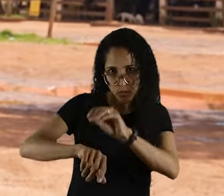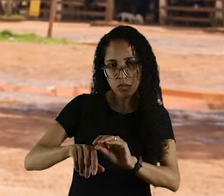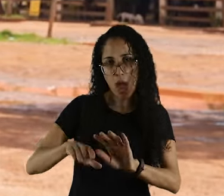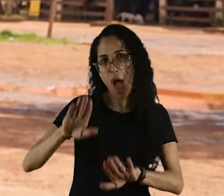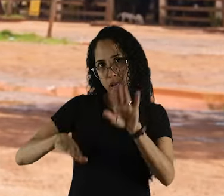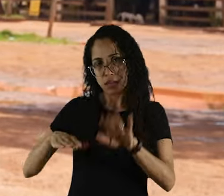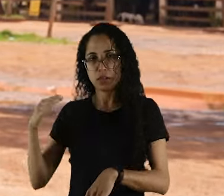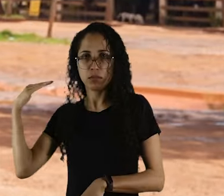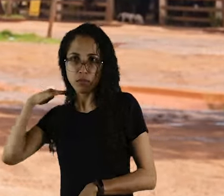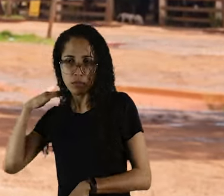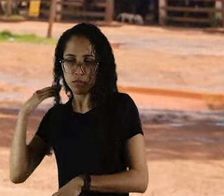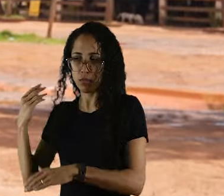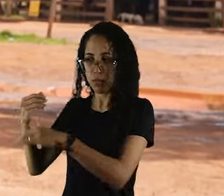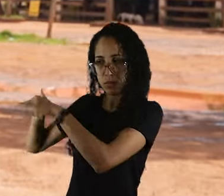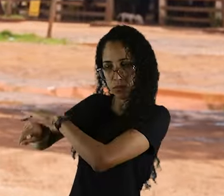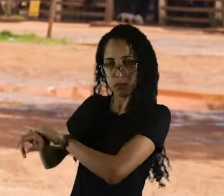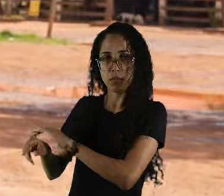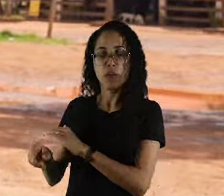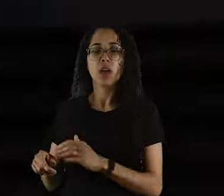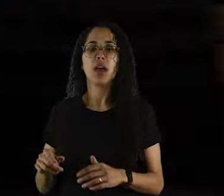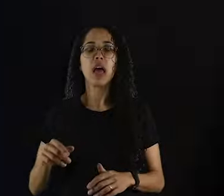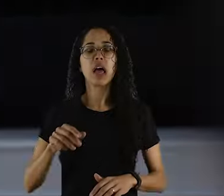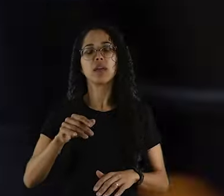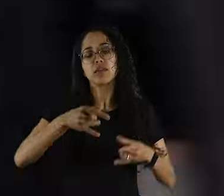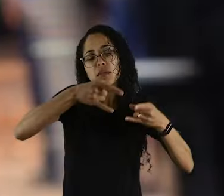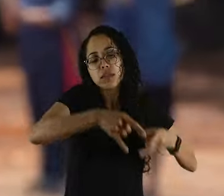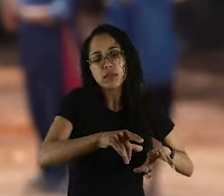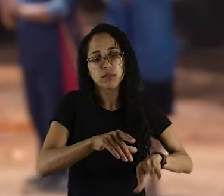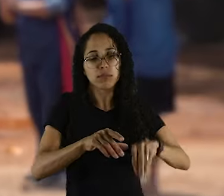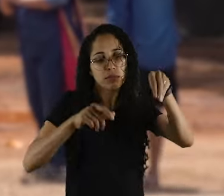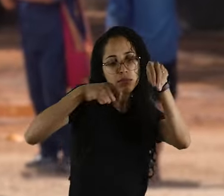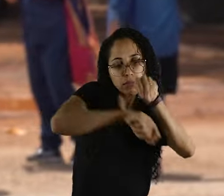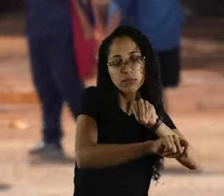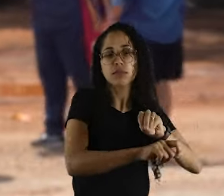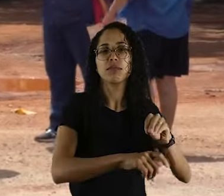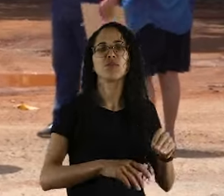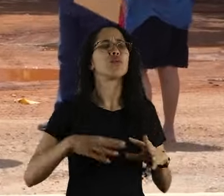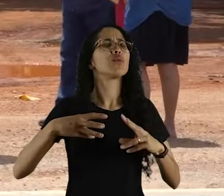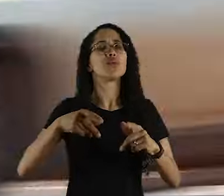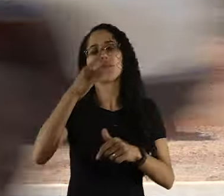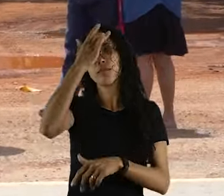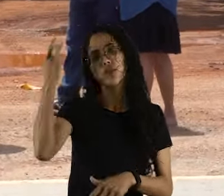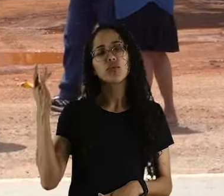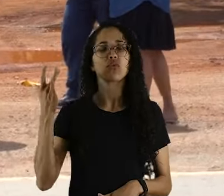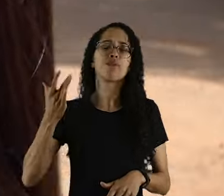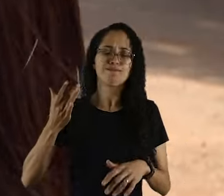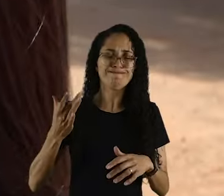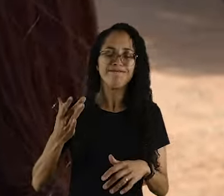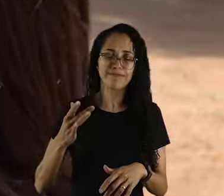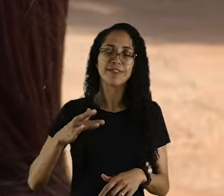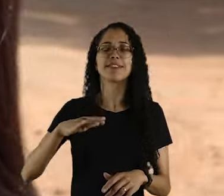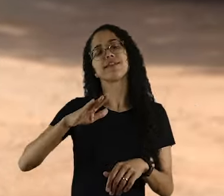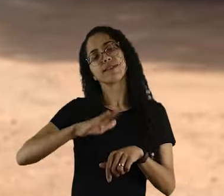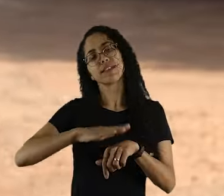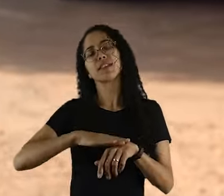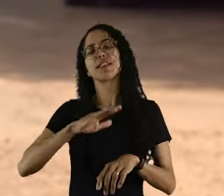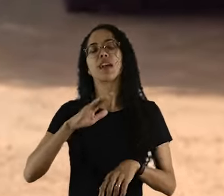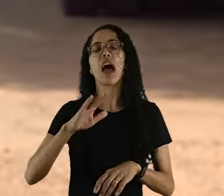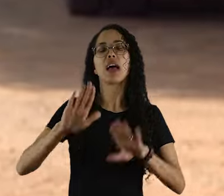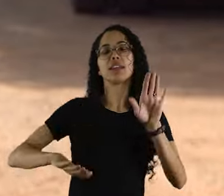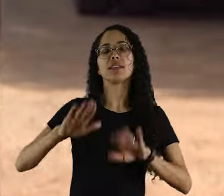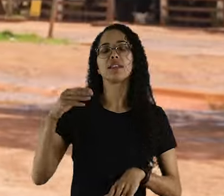quantidade reservada do salário, envelope, debaixo da cama, né? Eu acho que todo mundo guarda assim dinheiro que é para um momento de emergência,